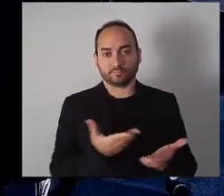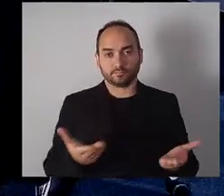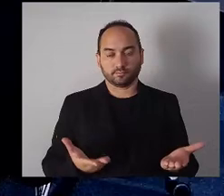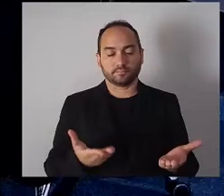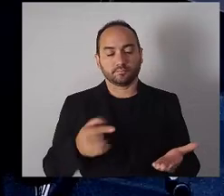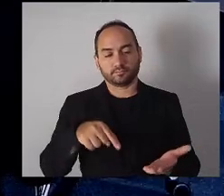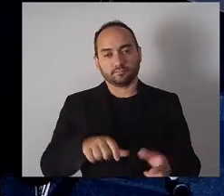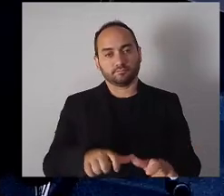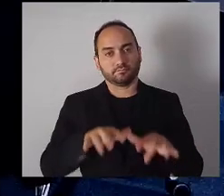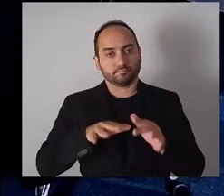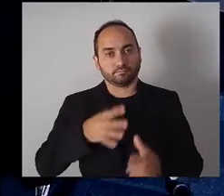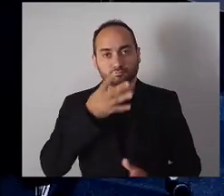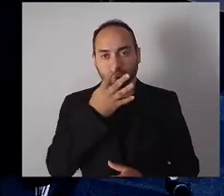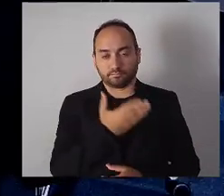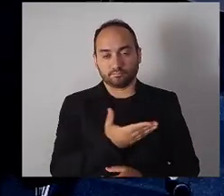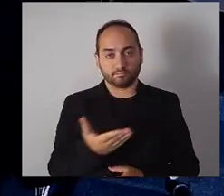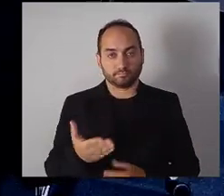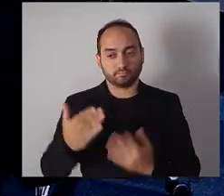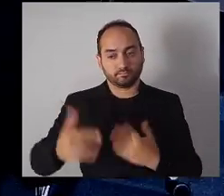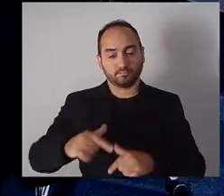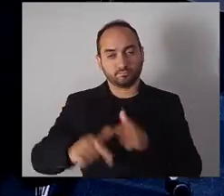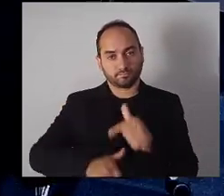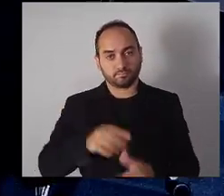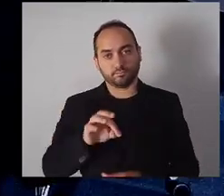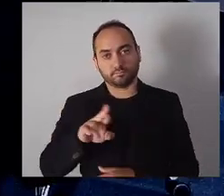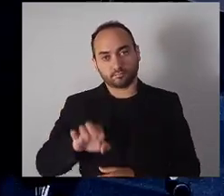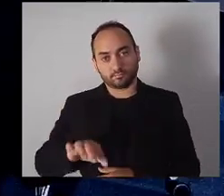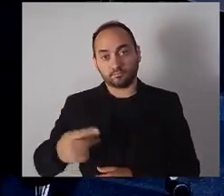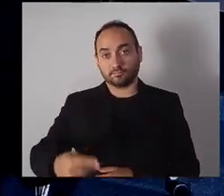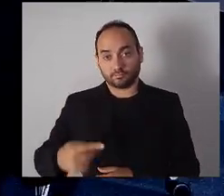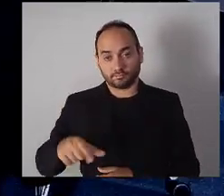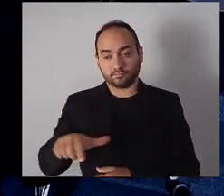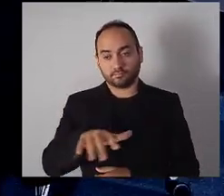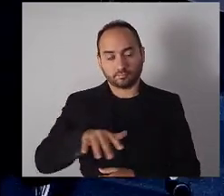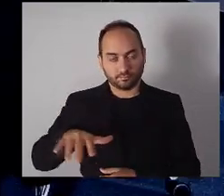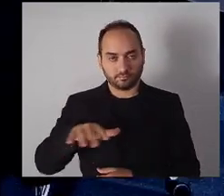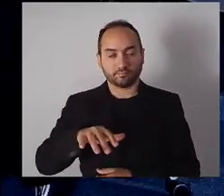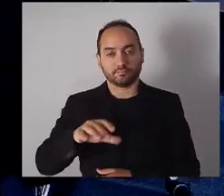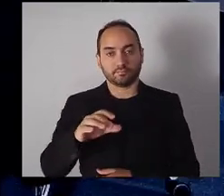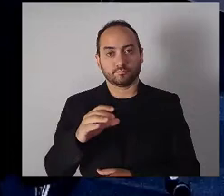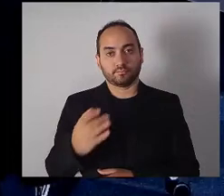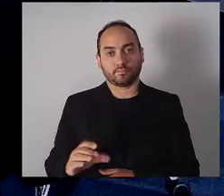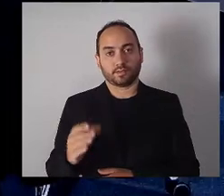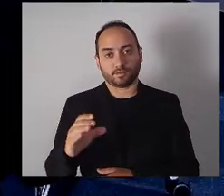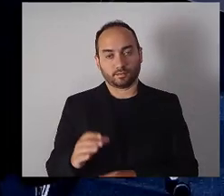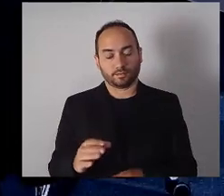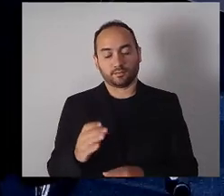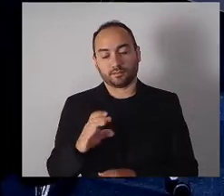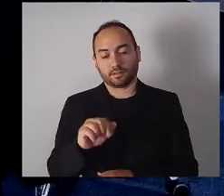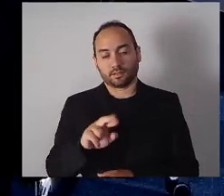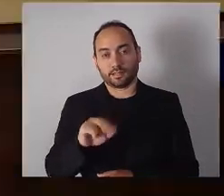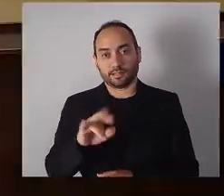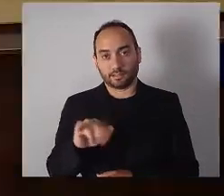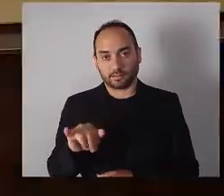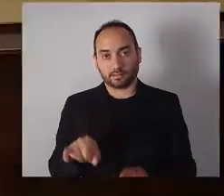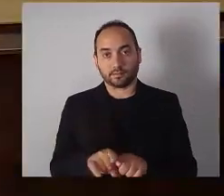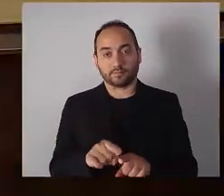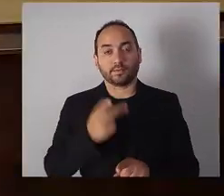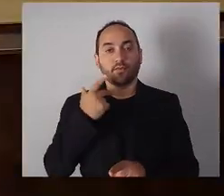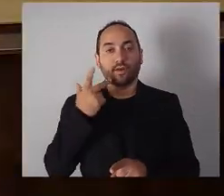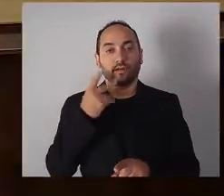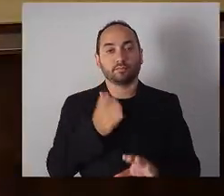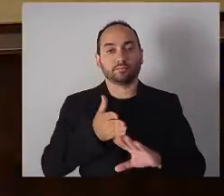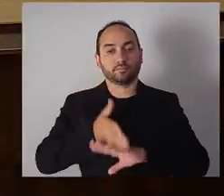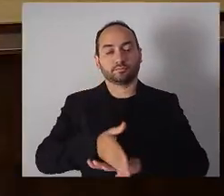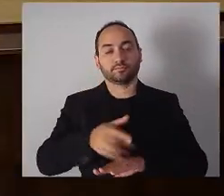esta sessão, os servidores do TRE, tanto da região do Cariri como os que vieram de Fortaleza para viabilizar esta sessão, e cumprimento